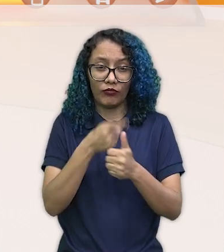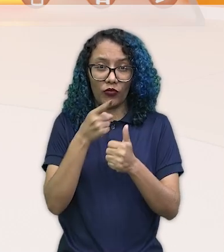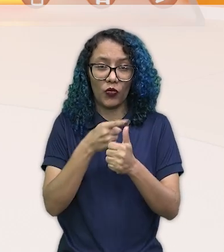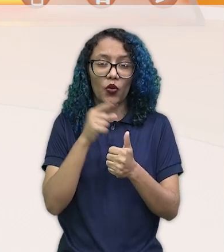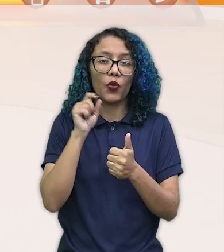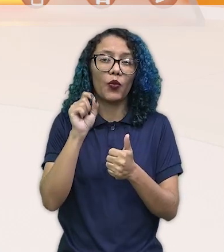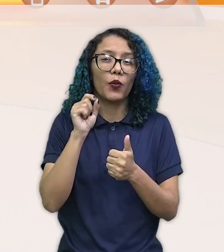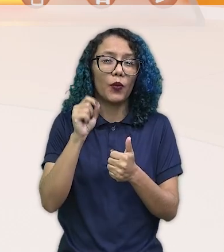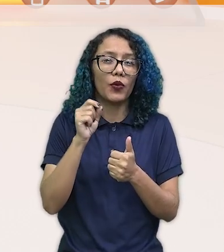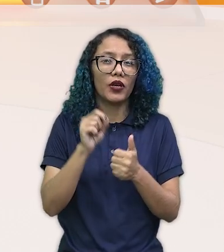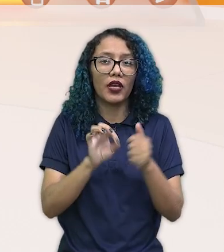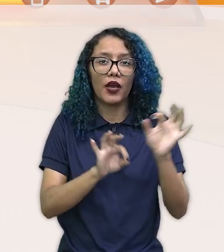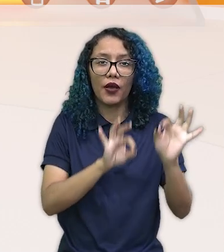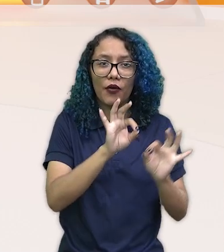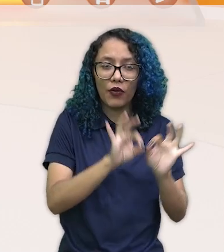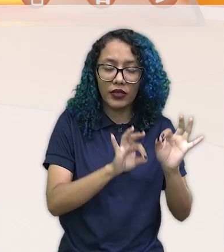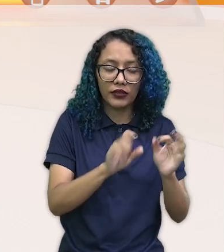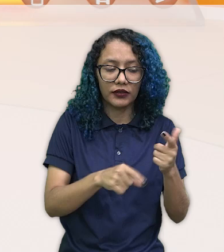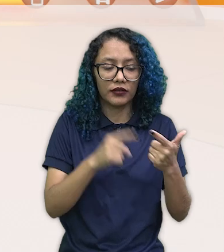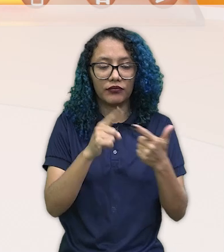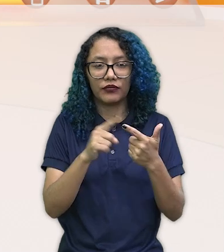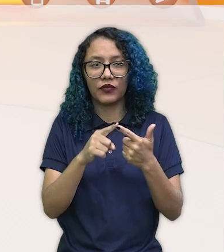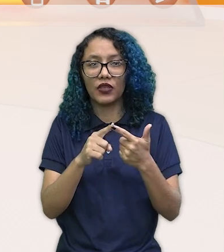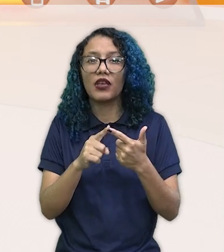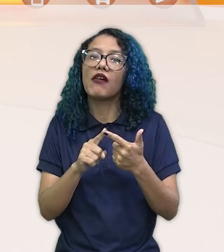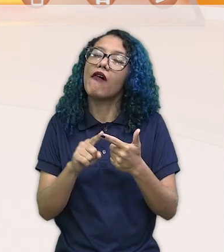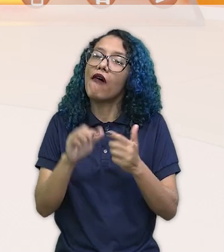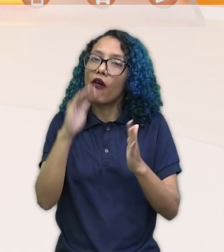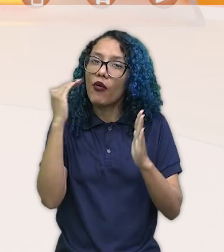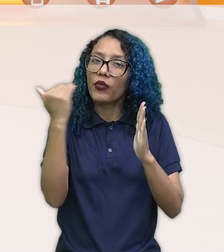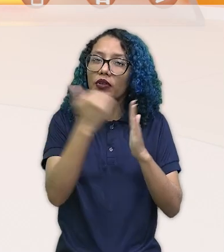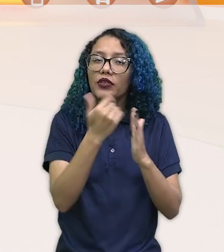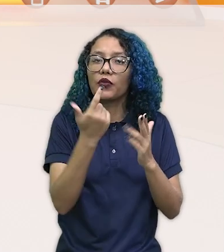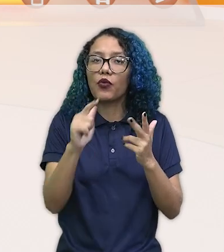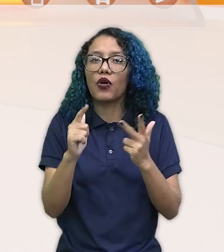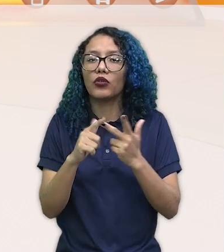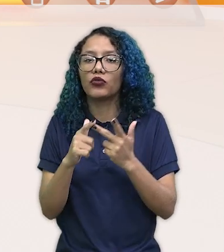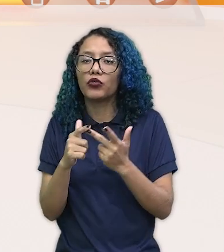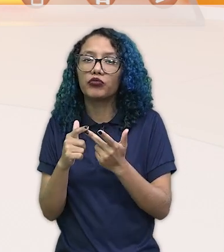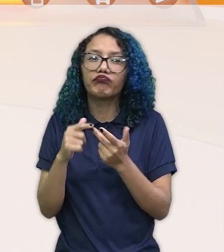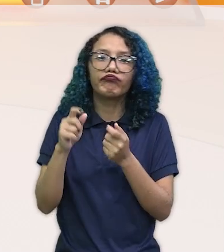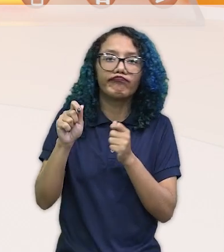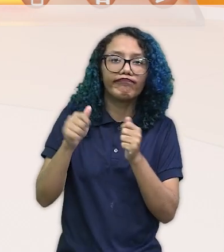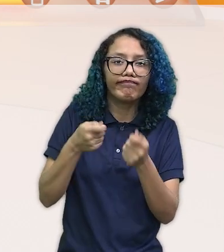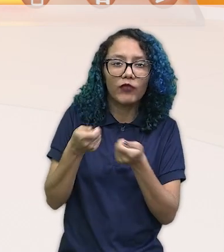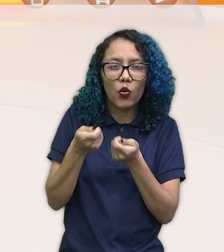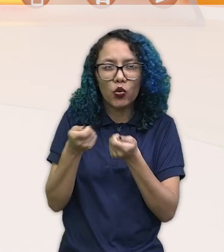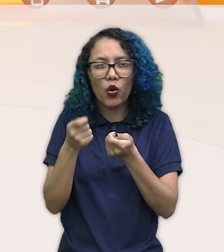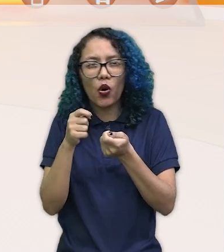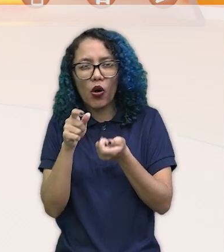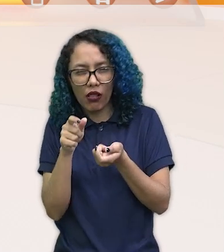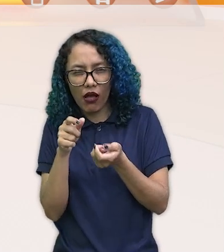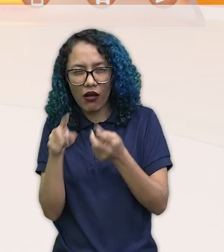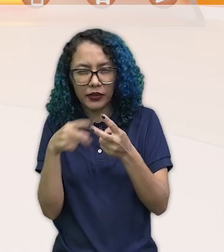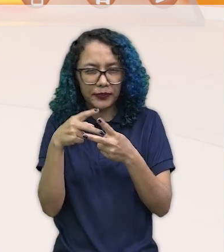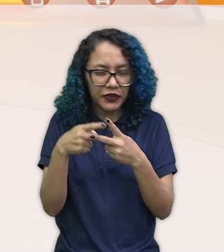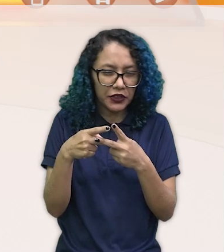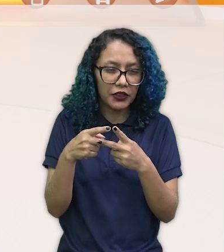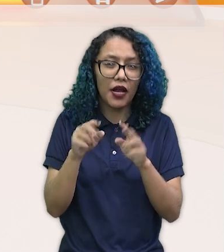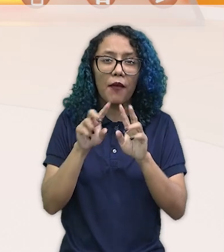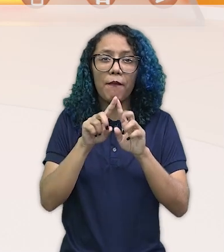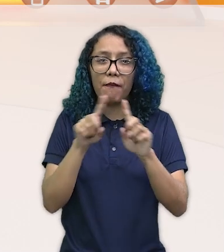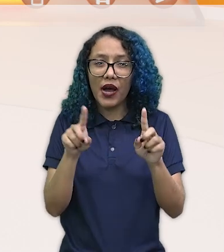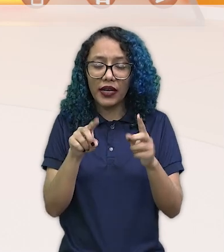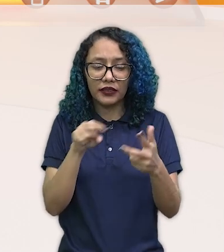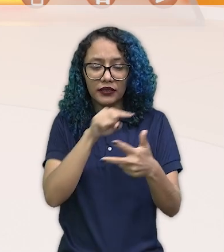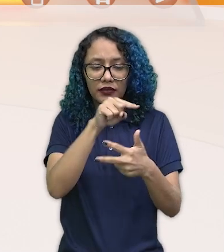elabora as leis, o outro aplica as leis e o outro administra todo o Estado. Mas os 3